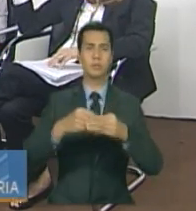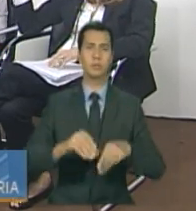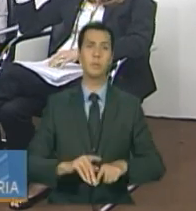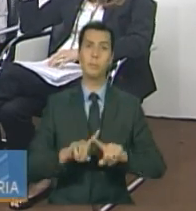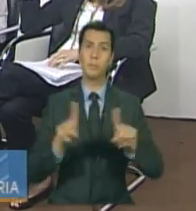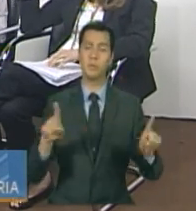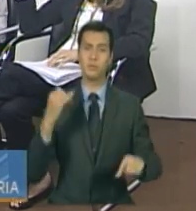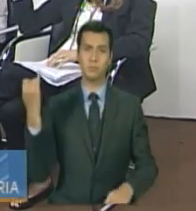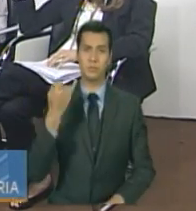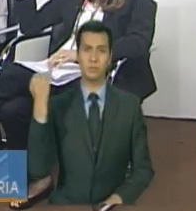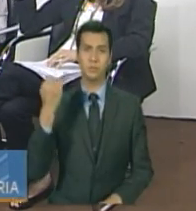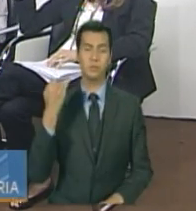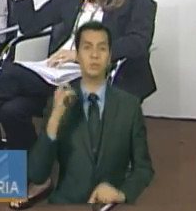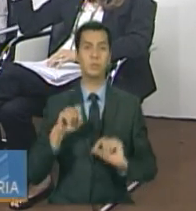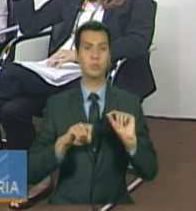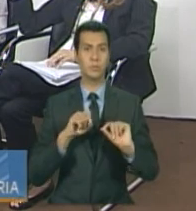que